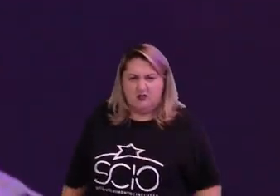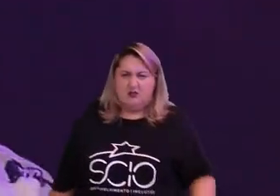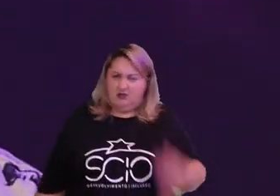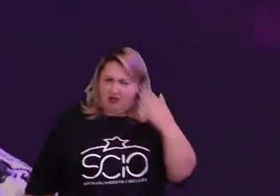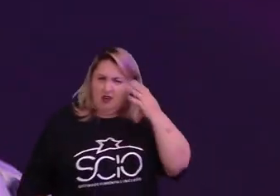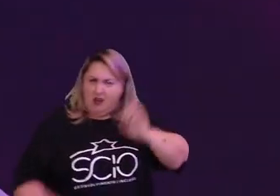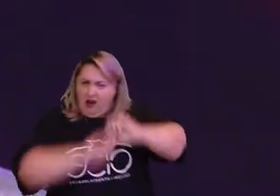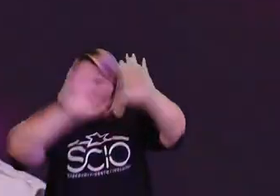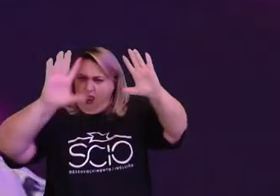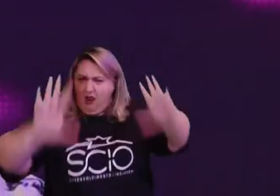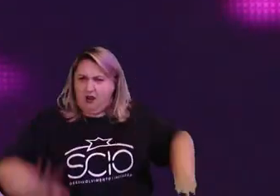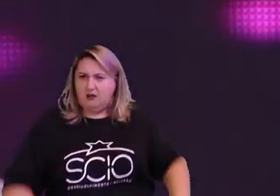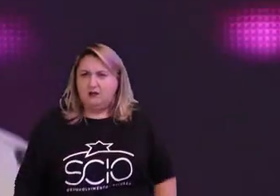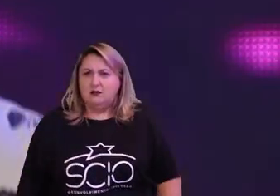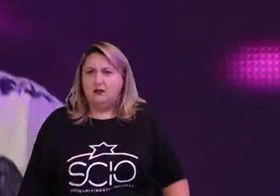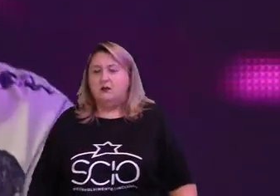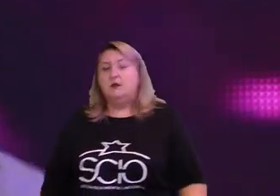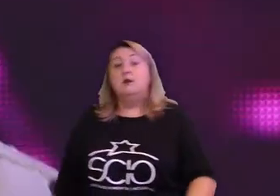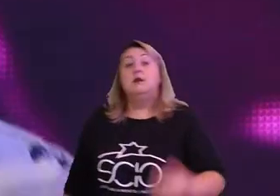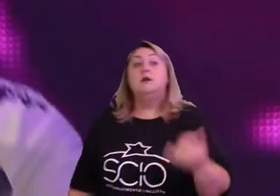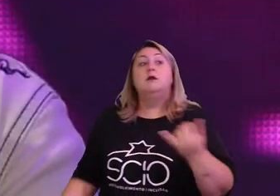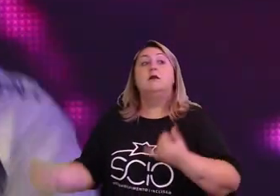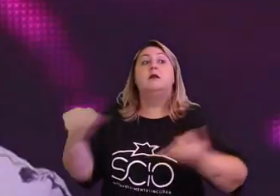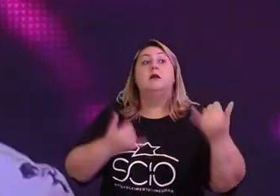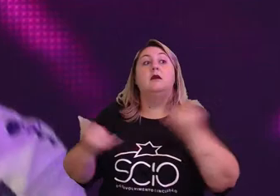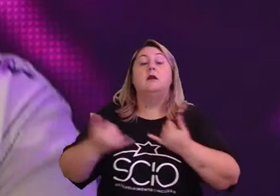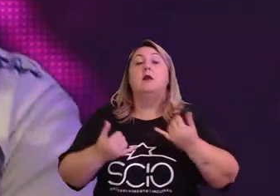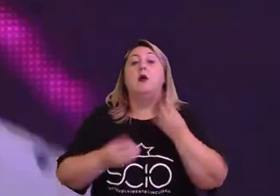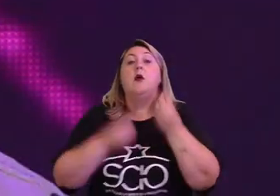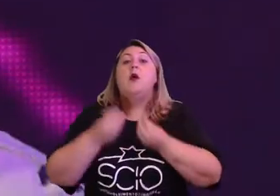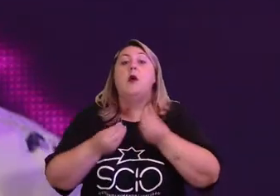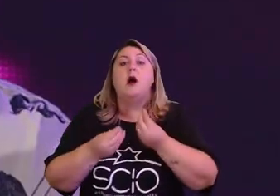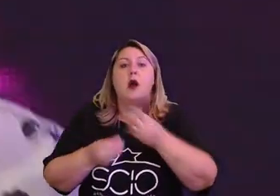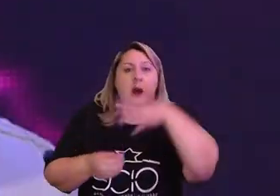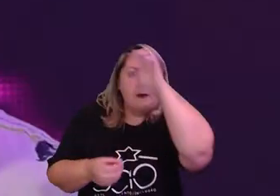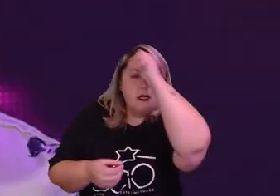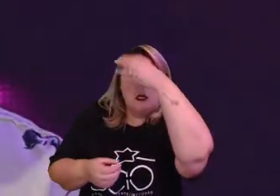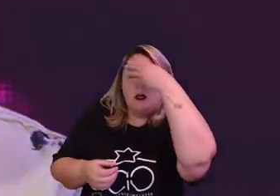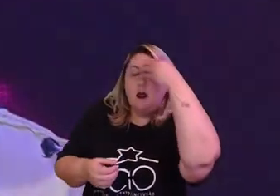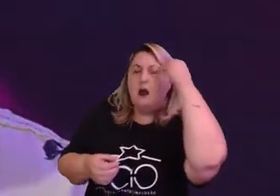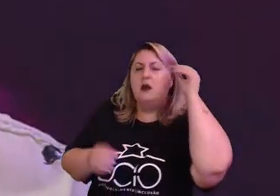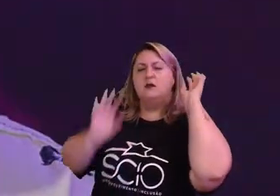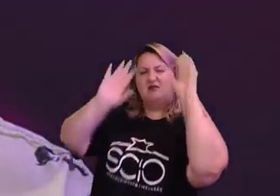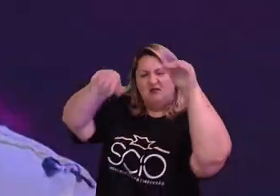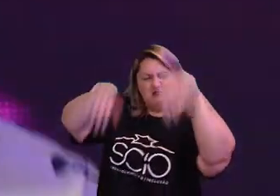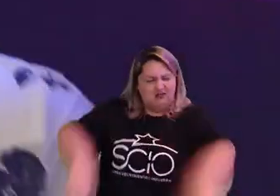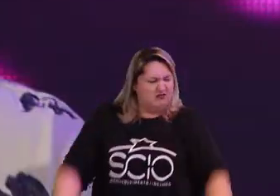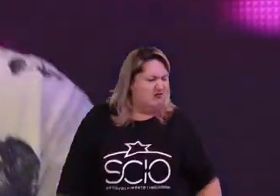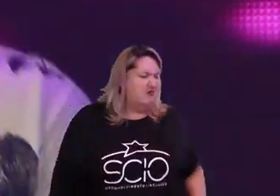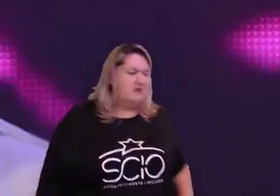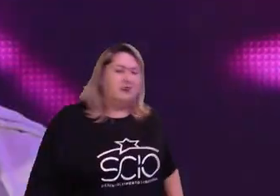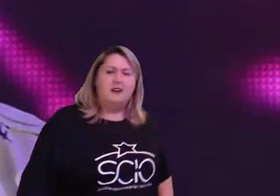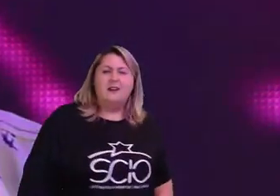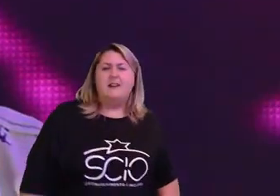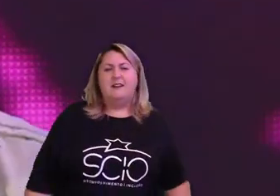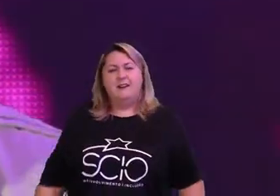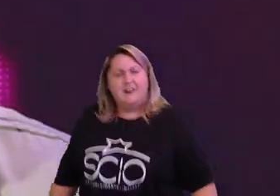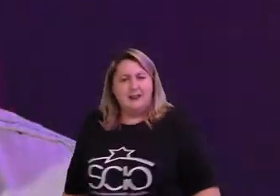de entender. Você me deu aula de como aprender a te esquecer.